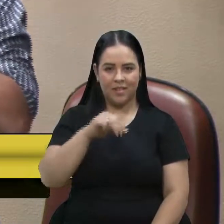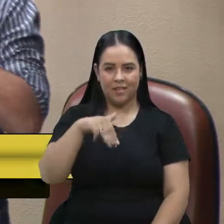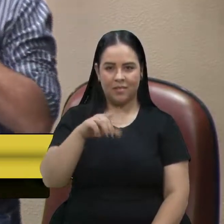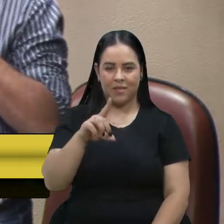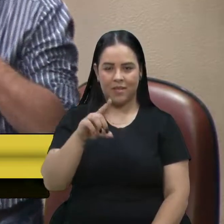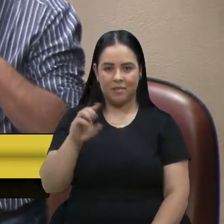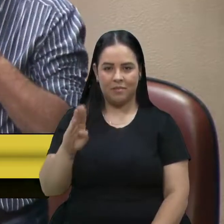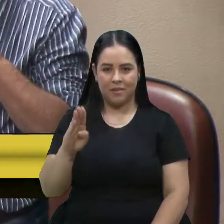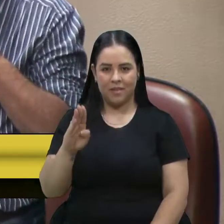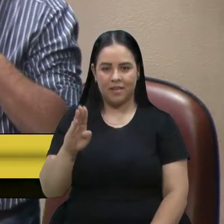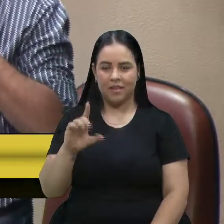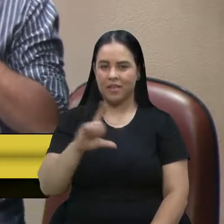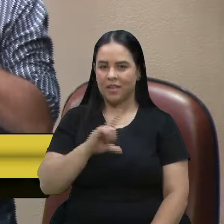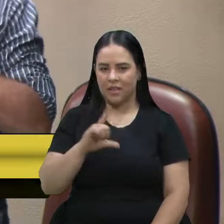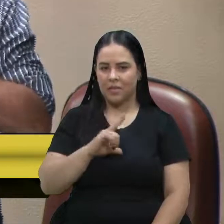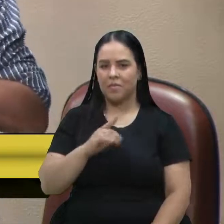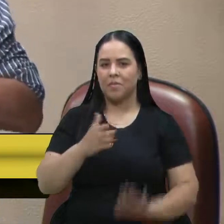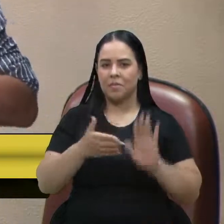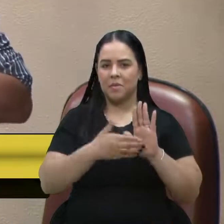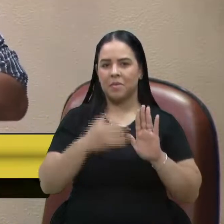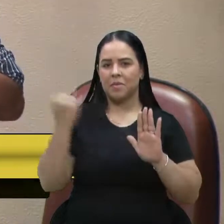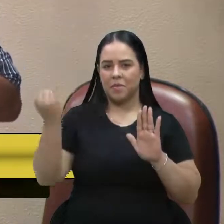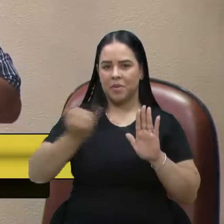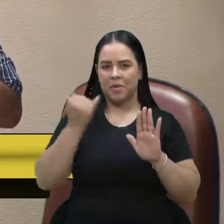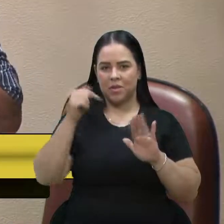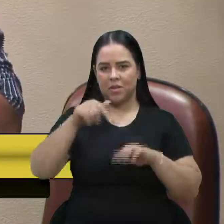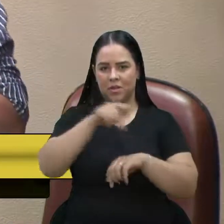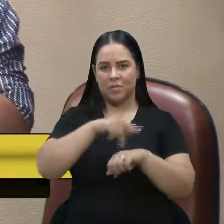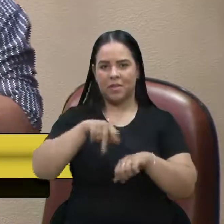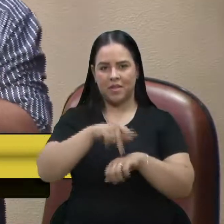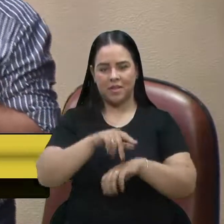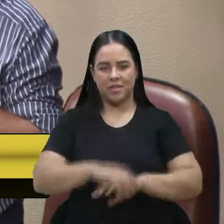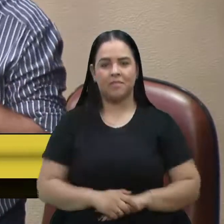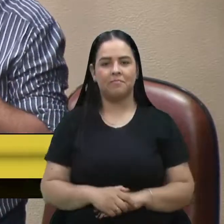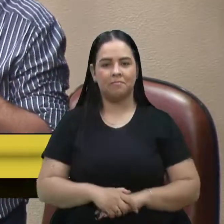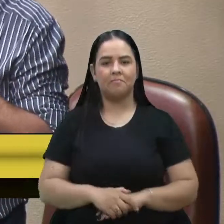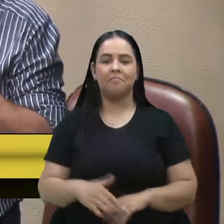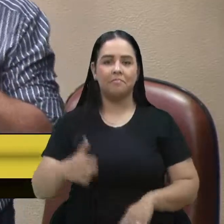fundamental para o nosso país.